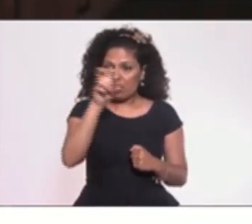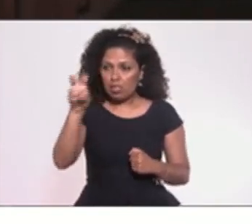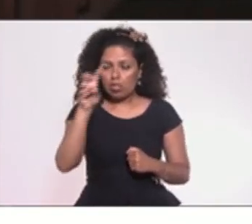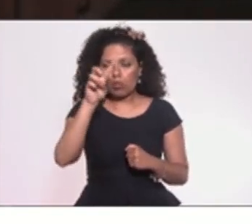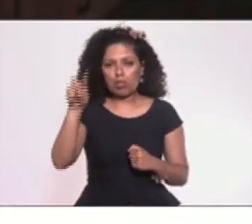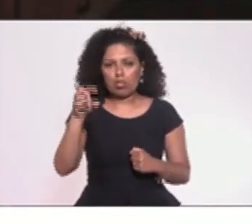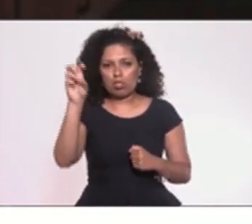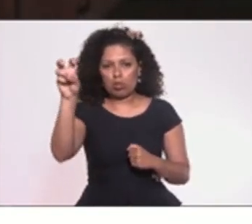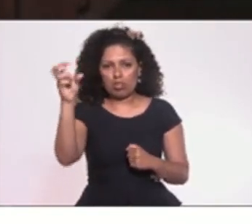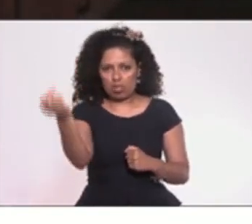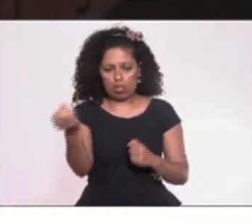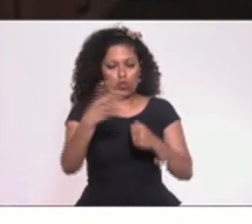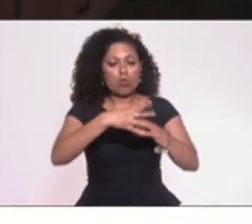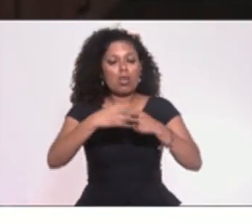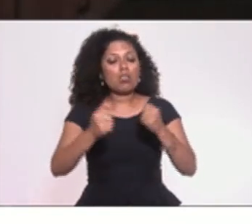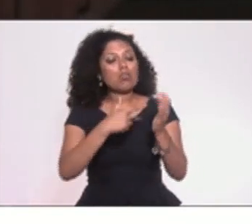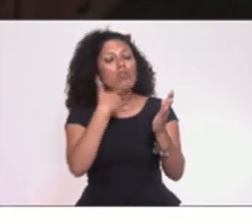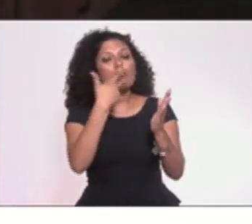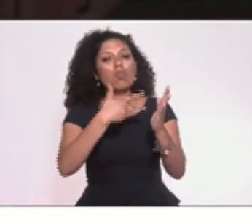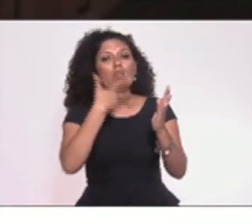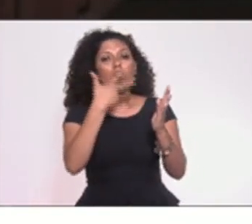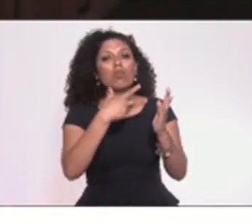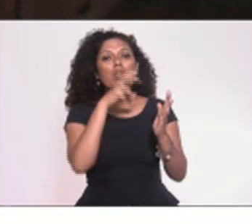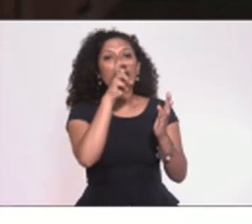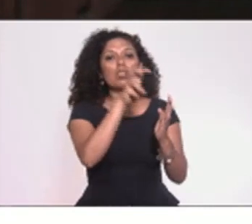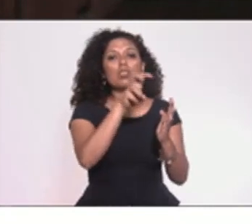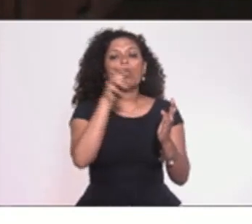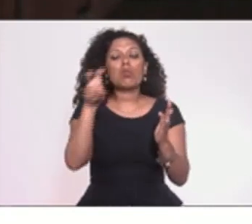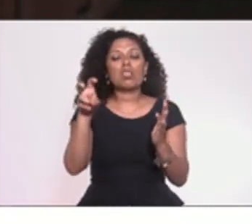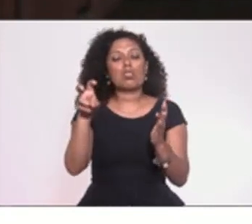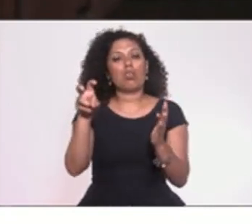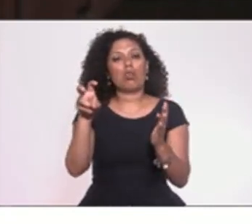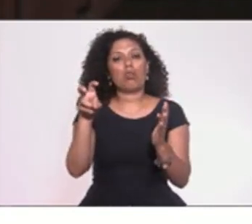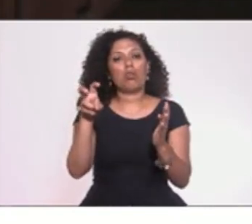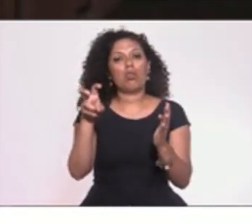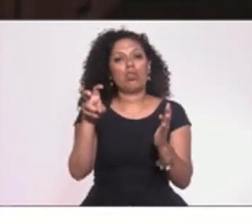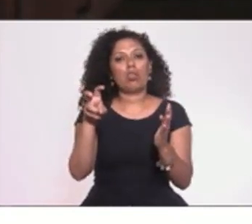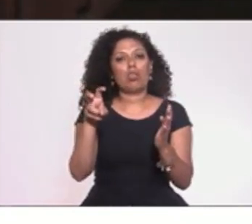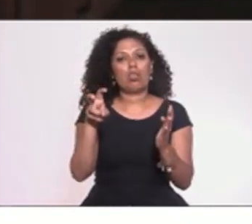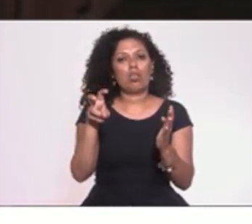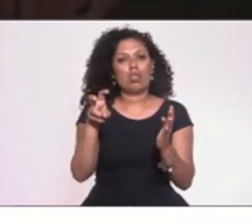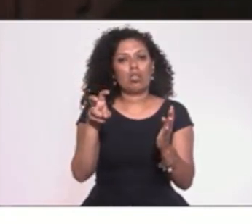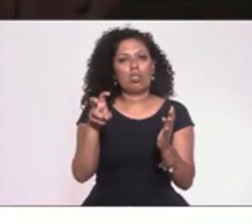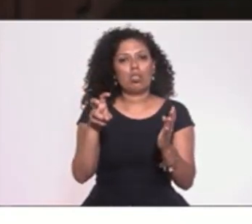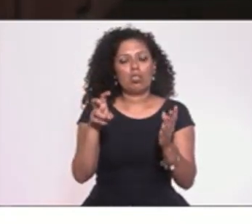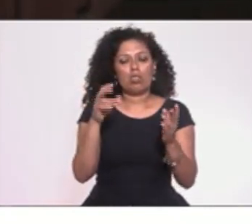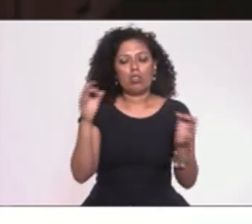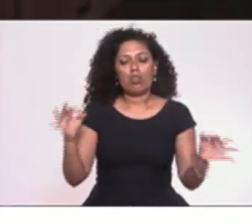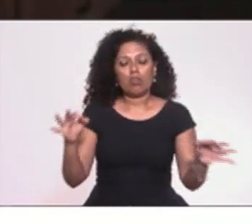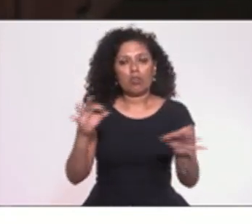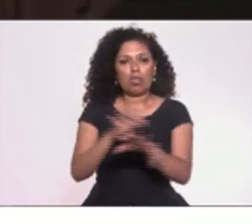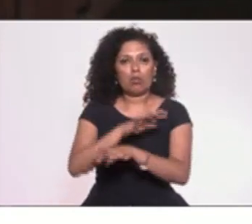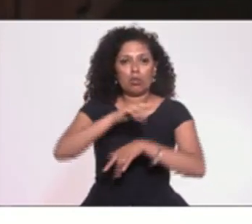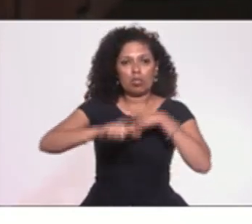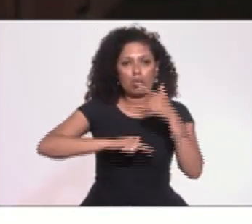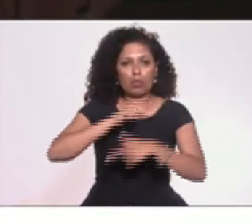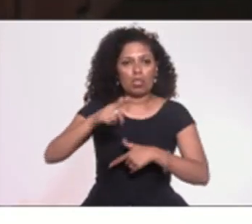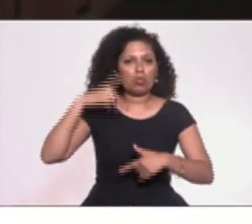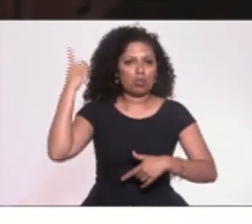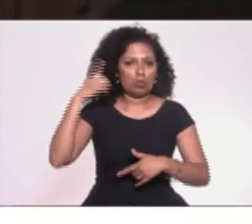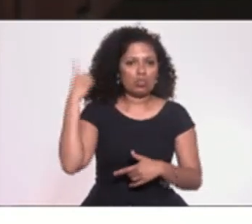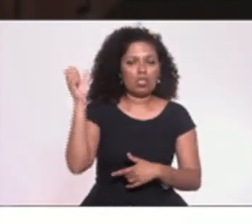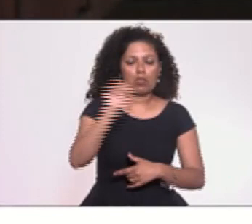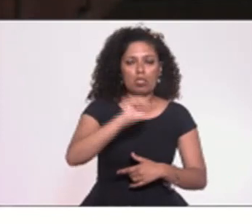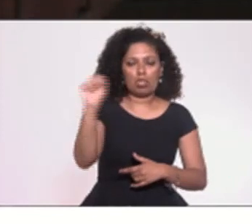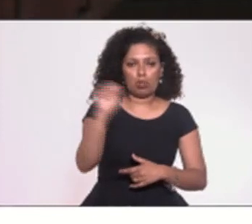5 e 56. Diz o artigo 55: perderá o mandato o deputado ou